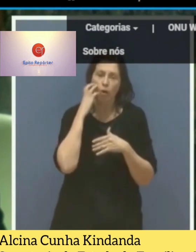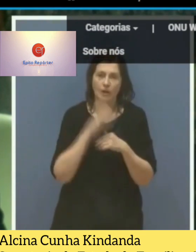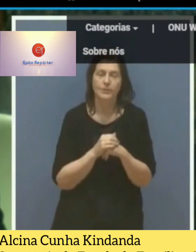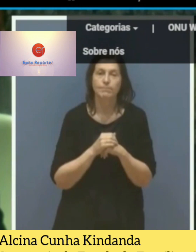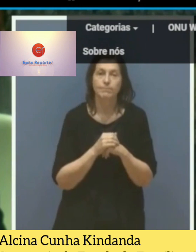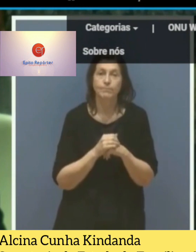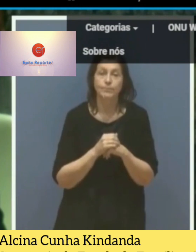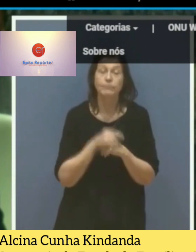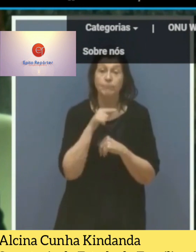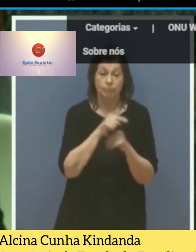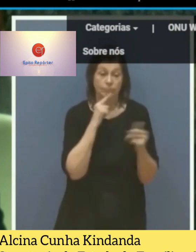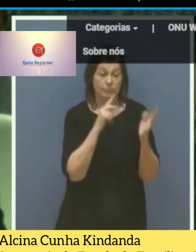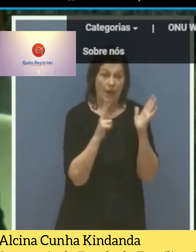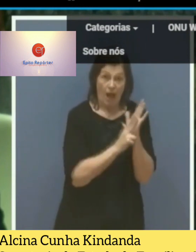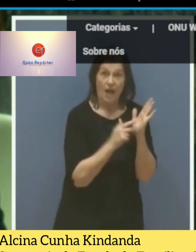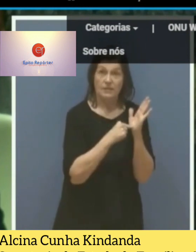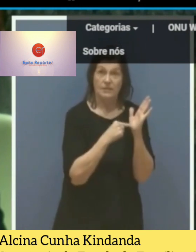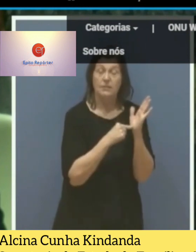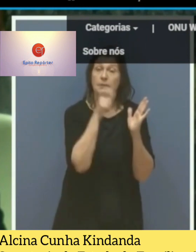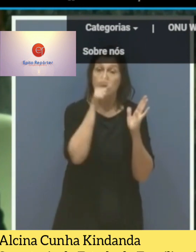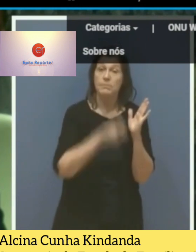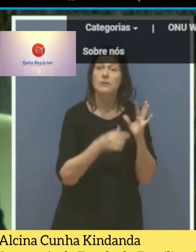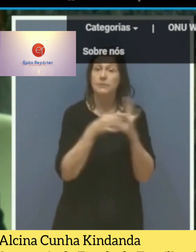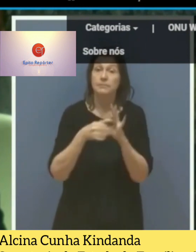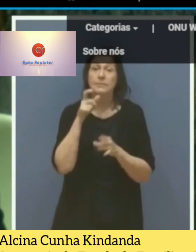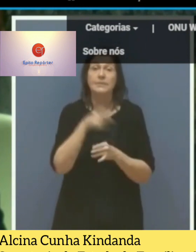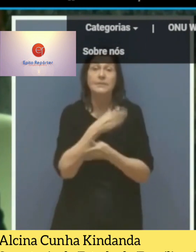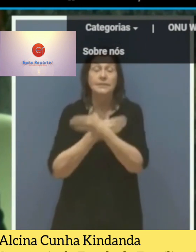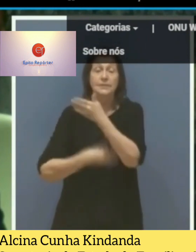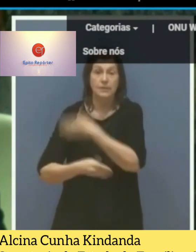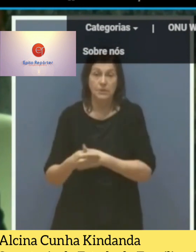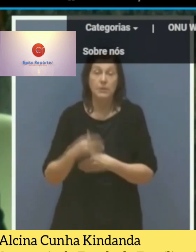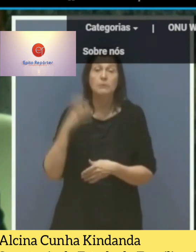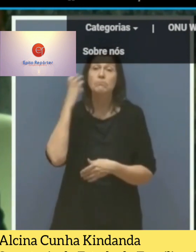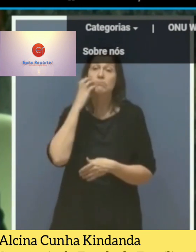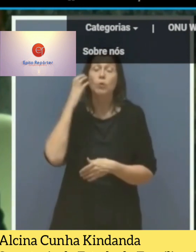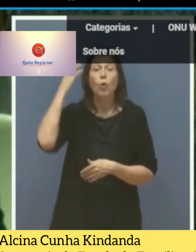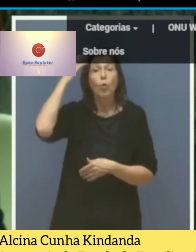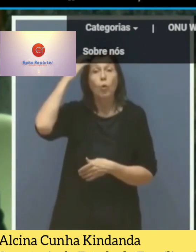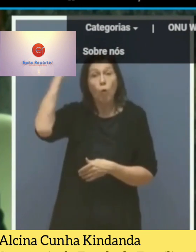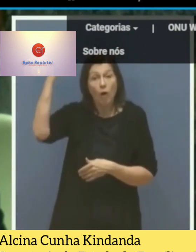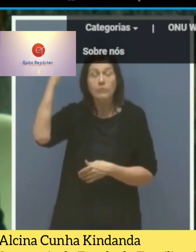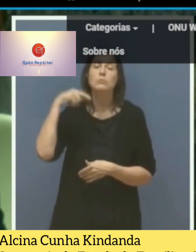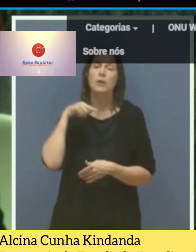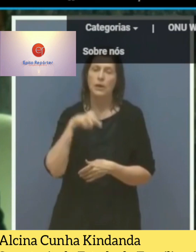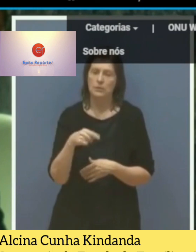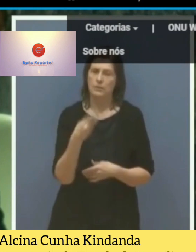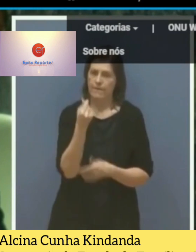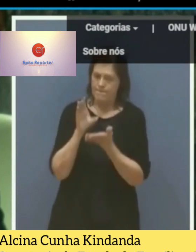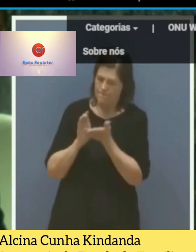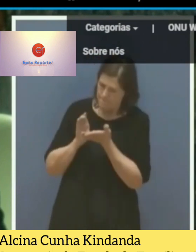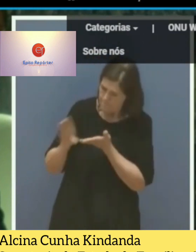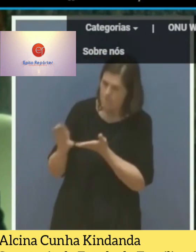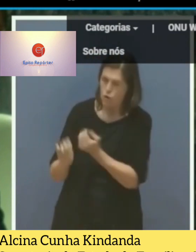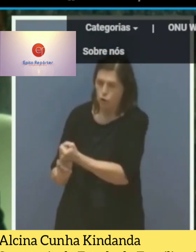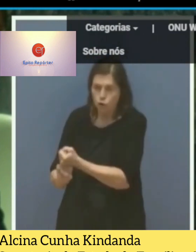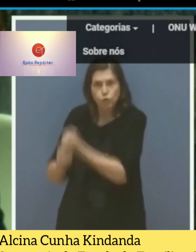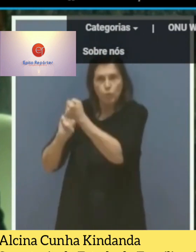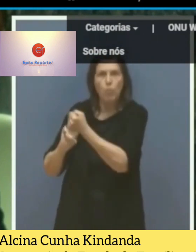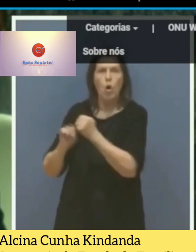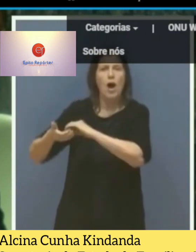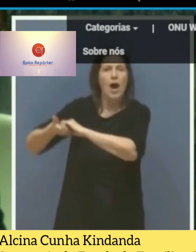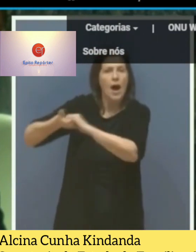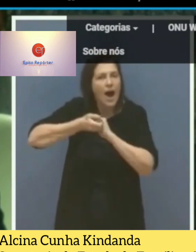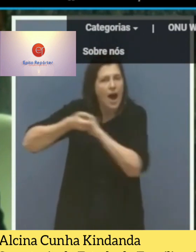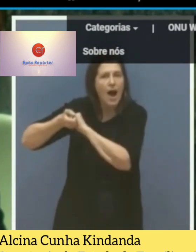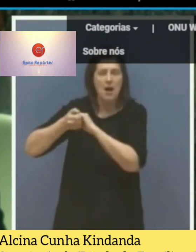o governo angolano tem prestado apoio financeiro e material algumas associações de ir para pessoas com deficiência